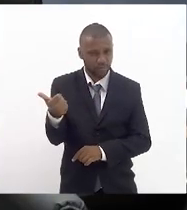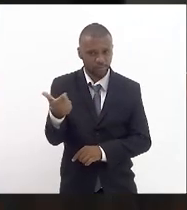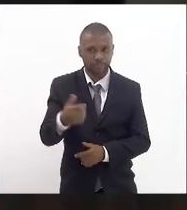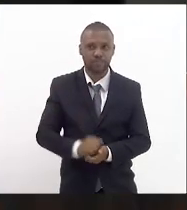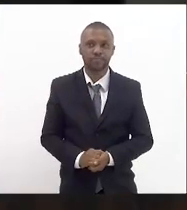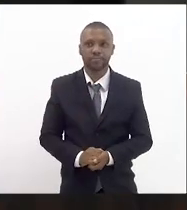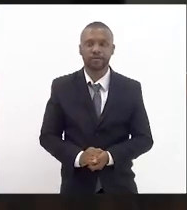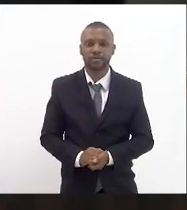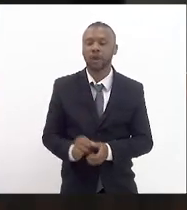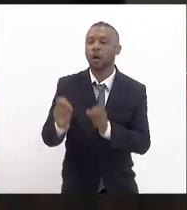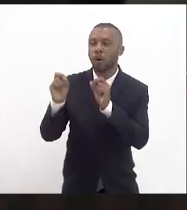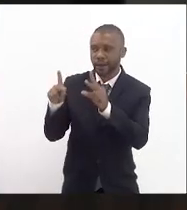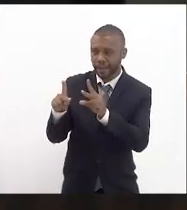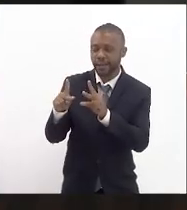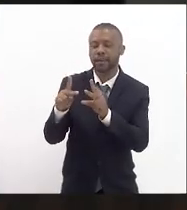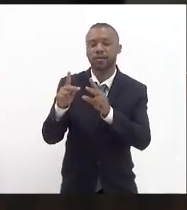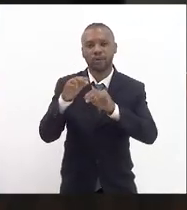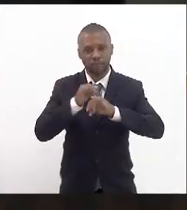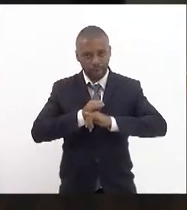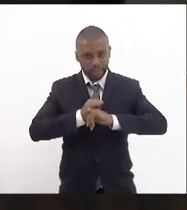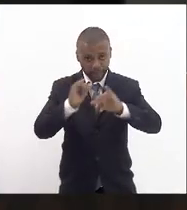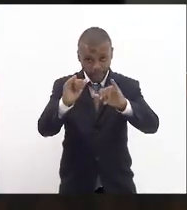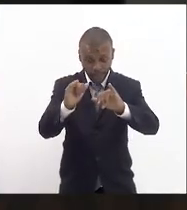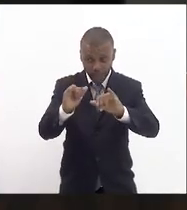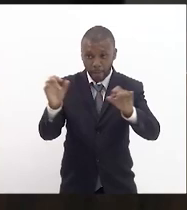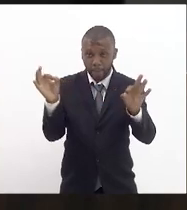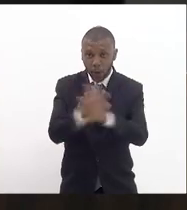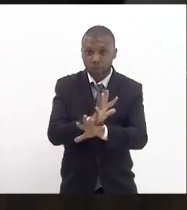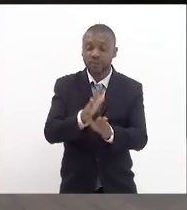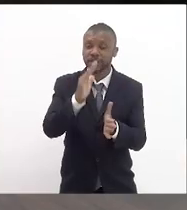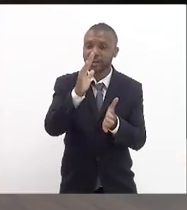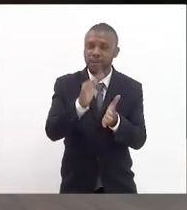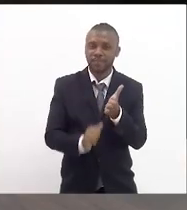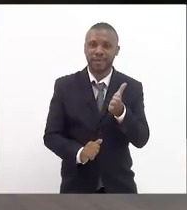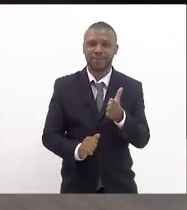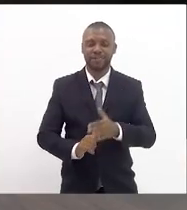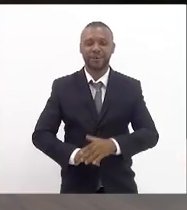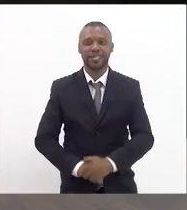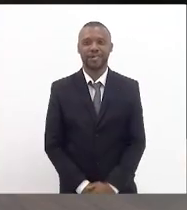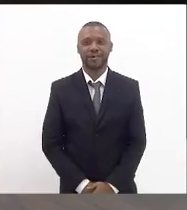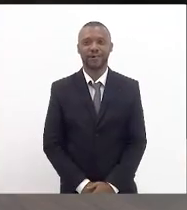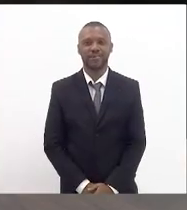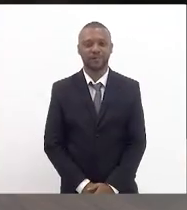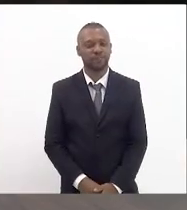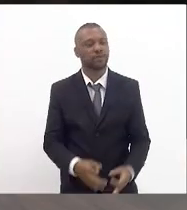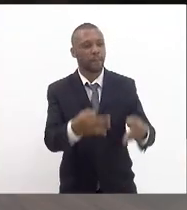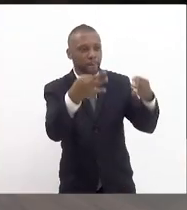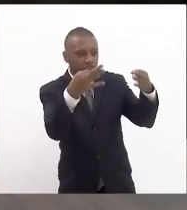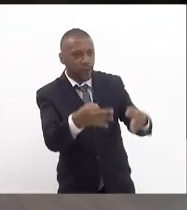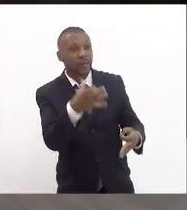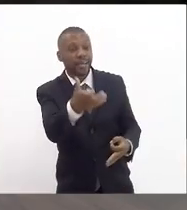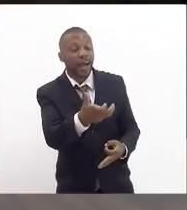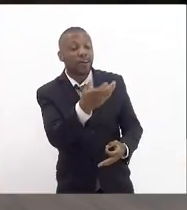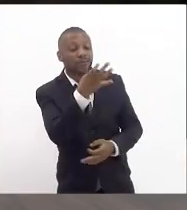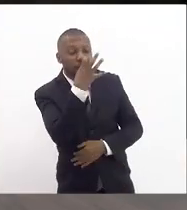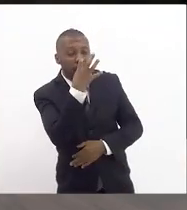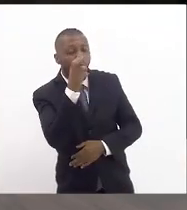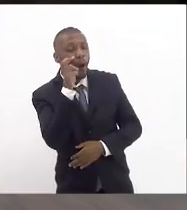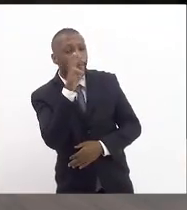vou cantar e vou retirá-lo. Perfeitamente. Ficarei ouvindo o seu cantar.